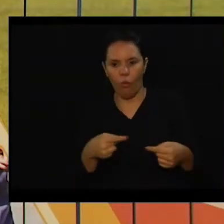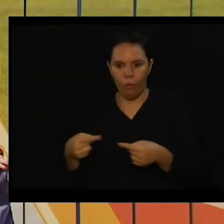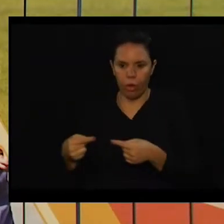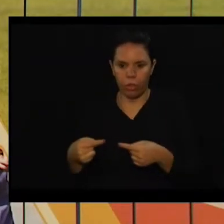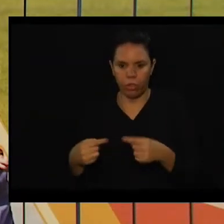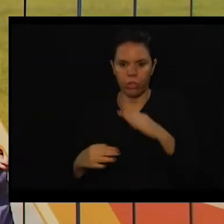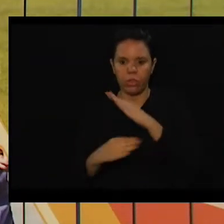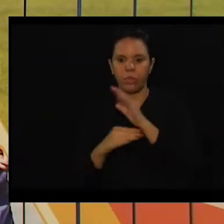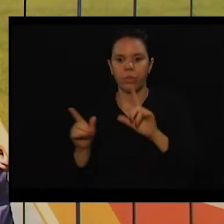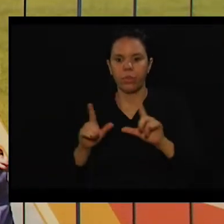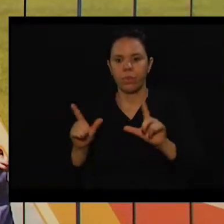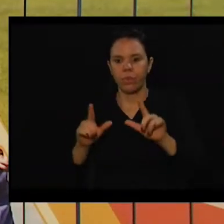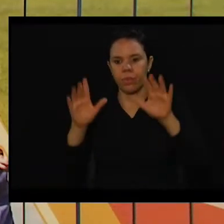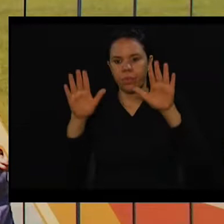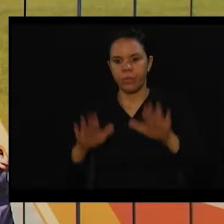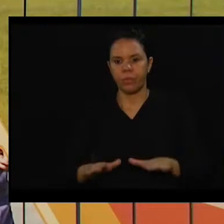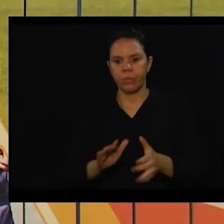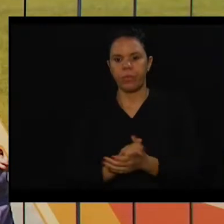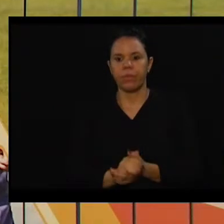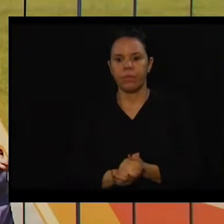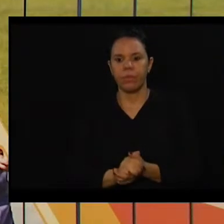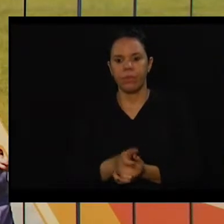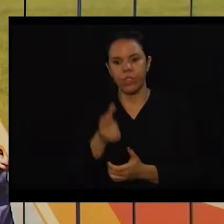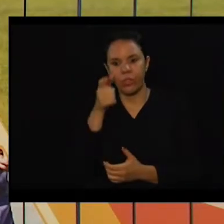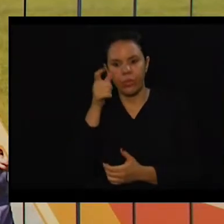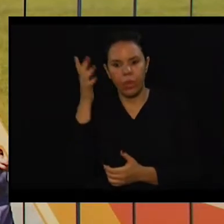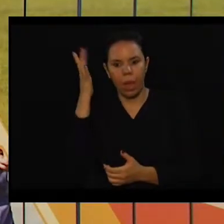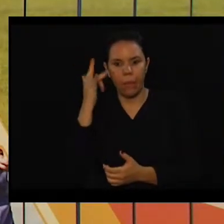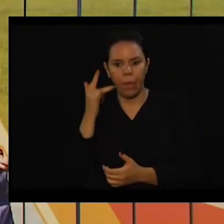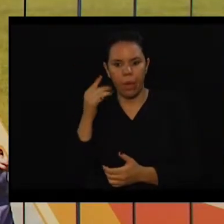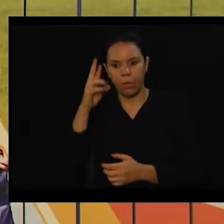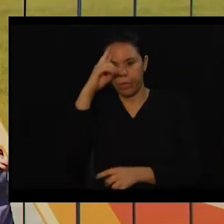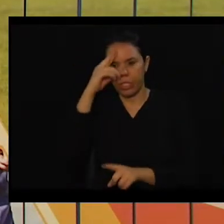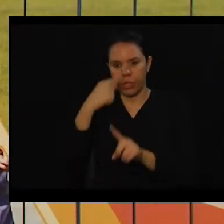Jornal Câmara Notícia fica por aqui. A gente se vê amanhã ao